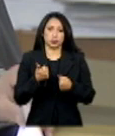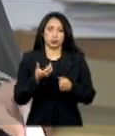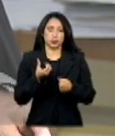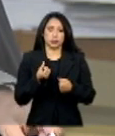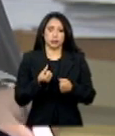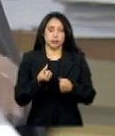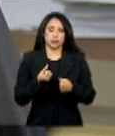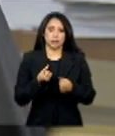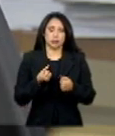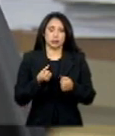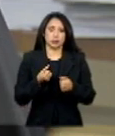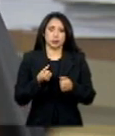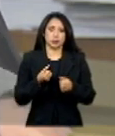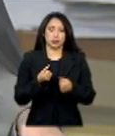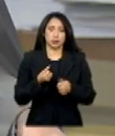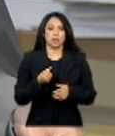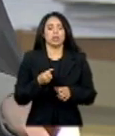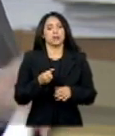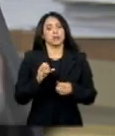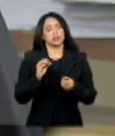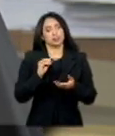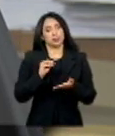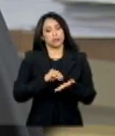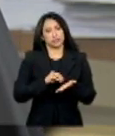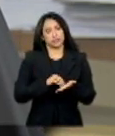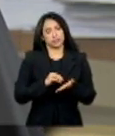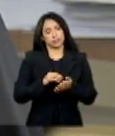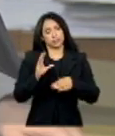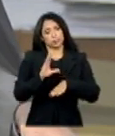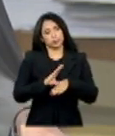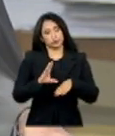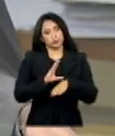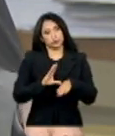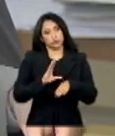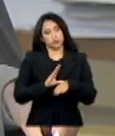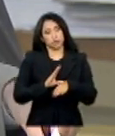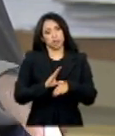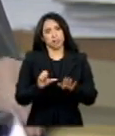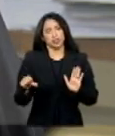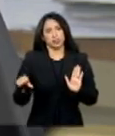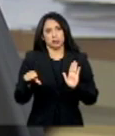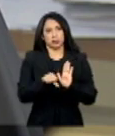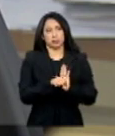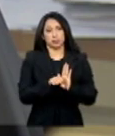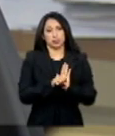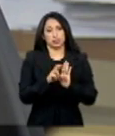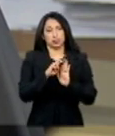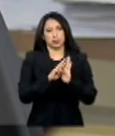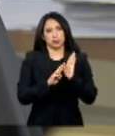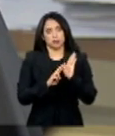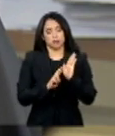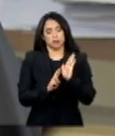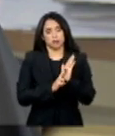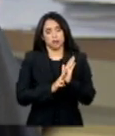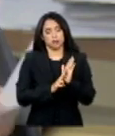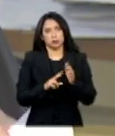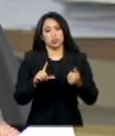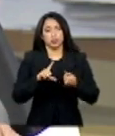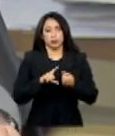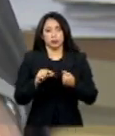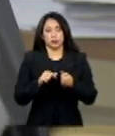menos na inconstitucionalidade da criminalização da norma constante do artigo